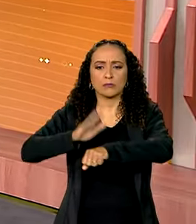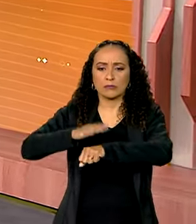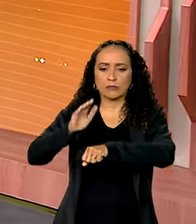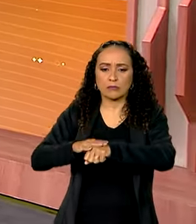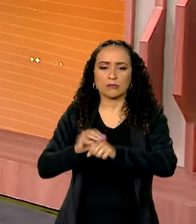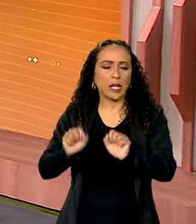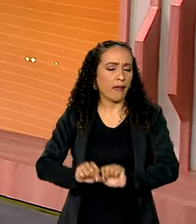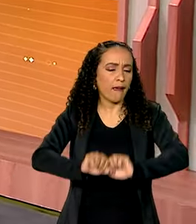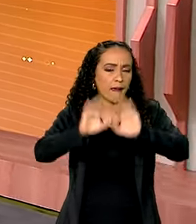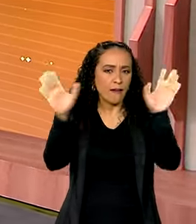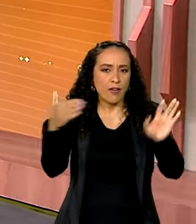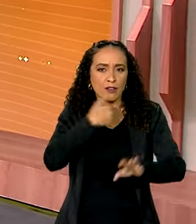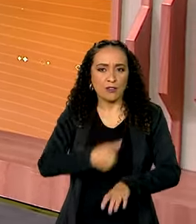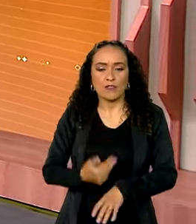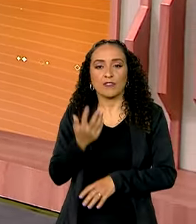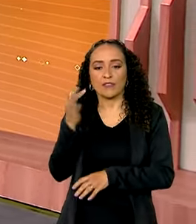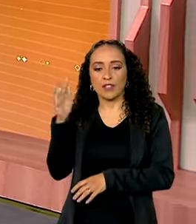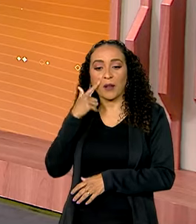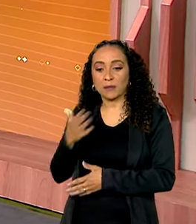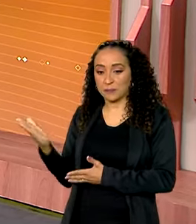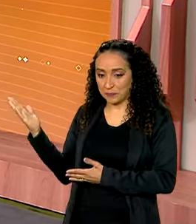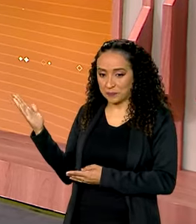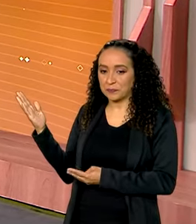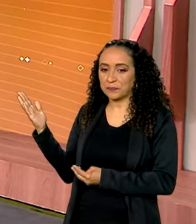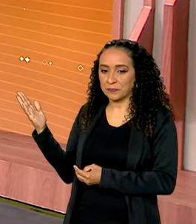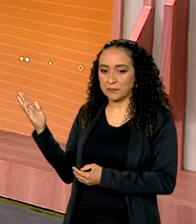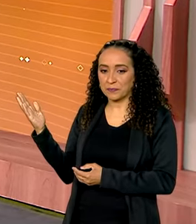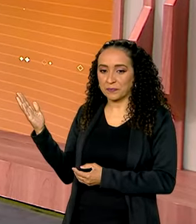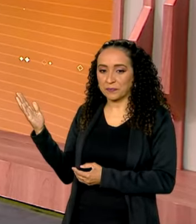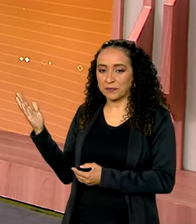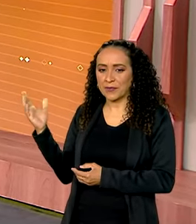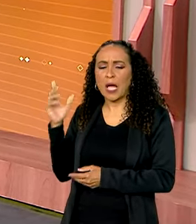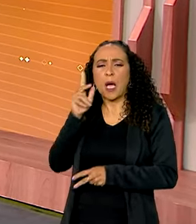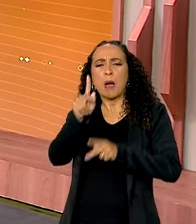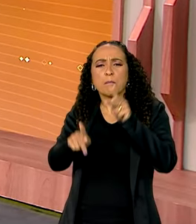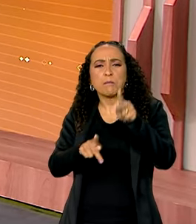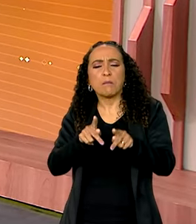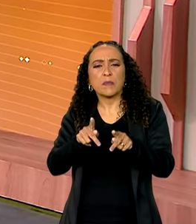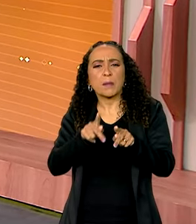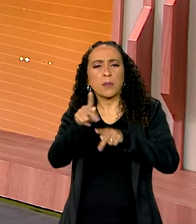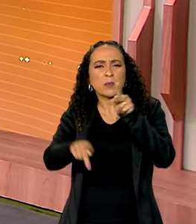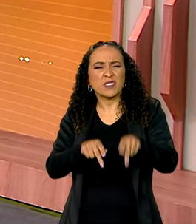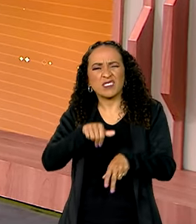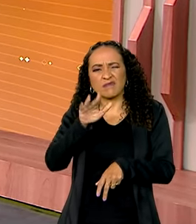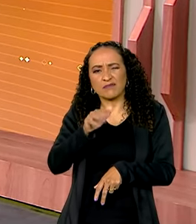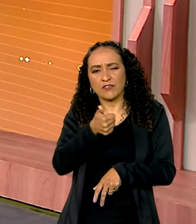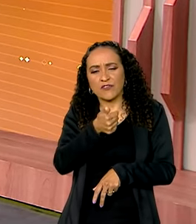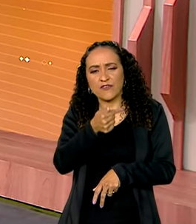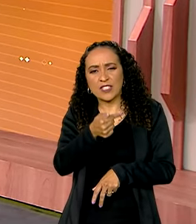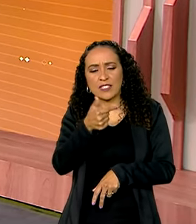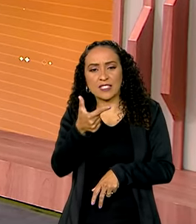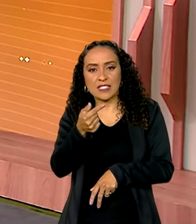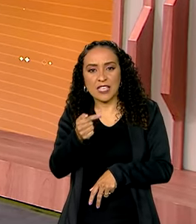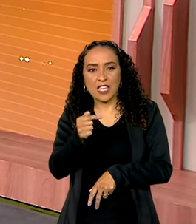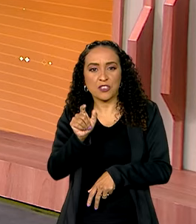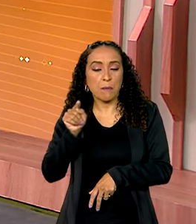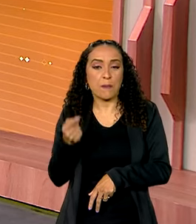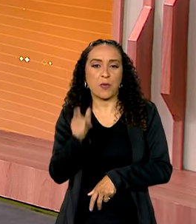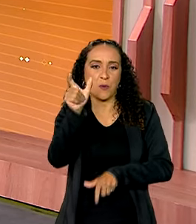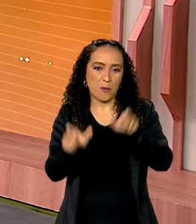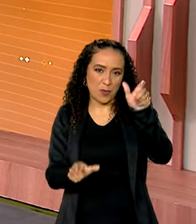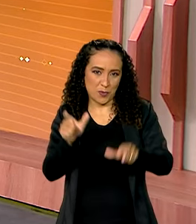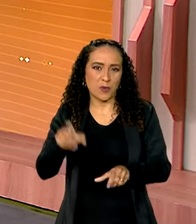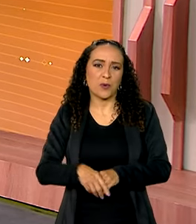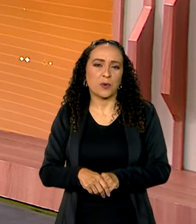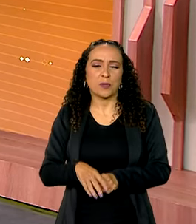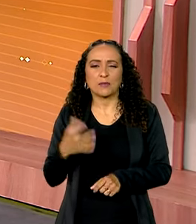com transparência do governo federal. Vamos dar uma olhada. O Oiapoque tem uma população de pouco mais de 27 mil habitantes.